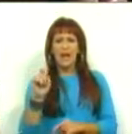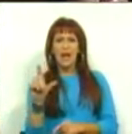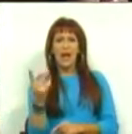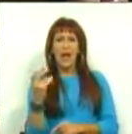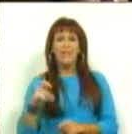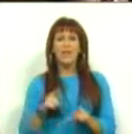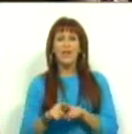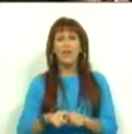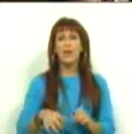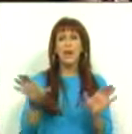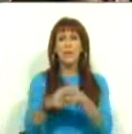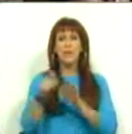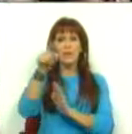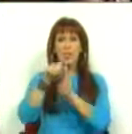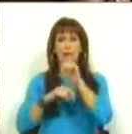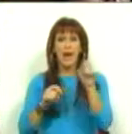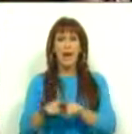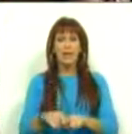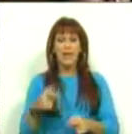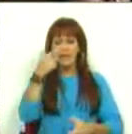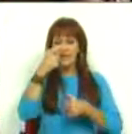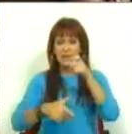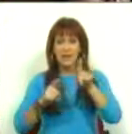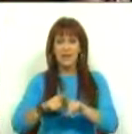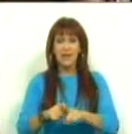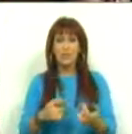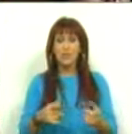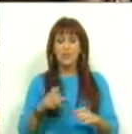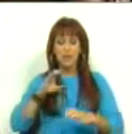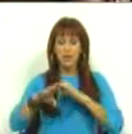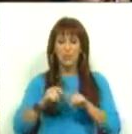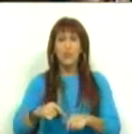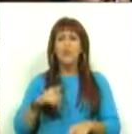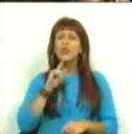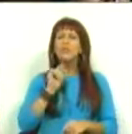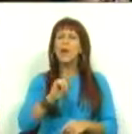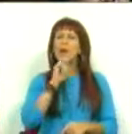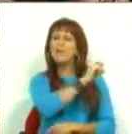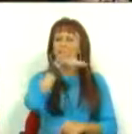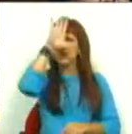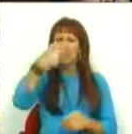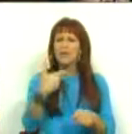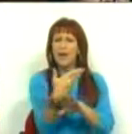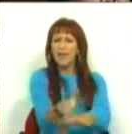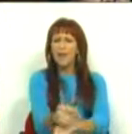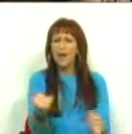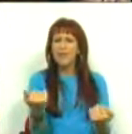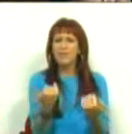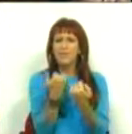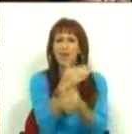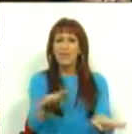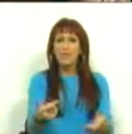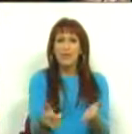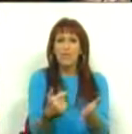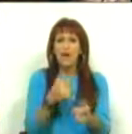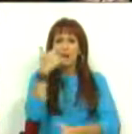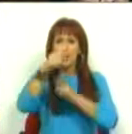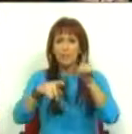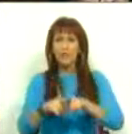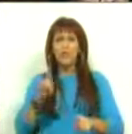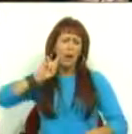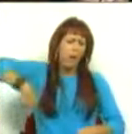e Comunicação, nós voltamos a chamar a atenção do Governo para este atraso generalizado, para a falta de informação das populações e